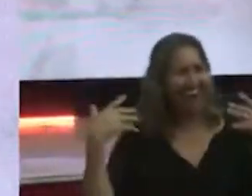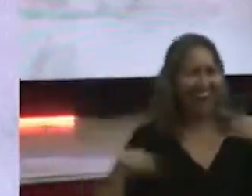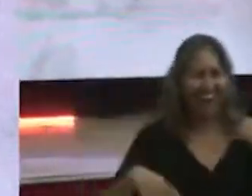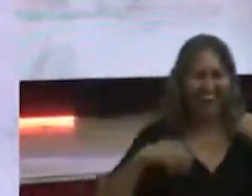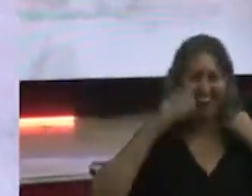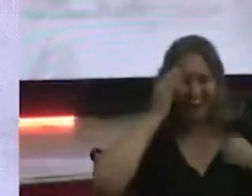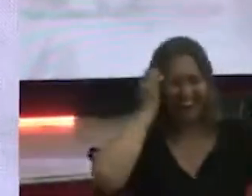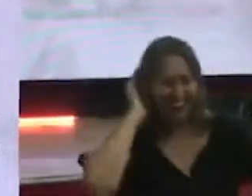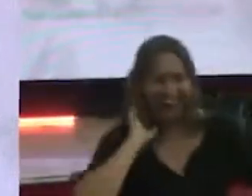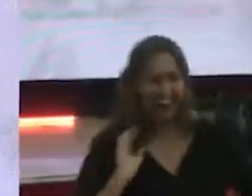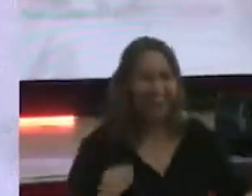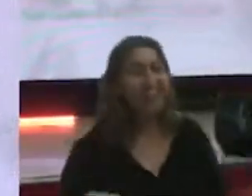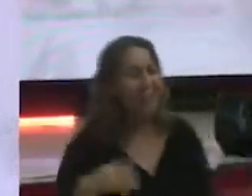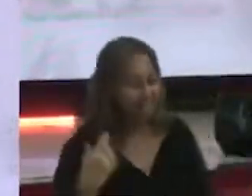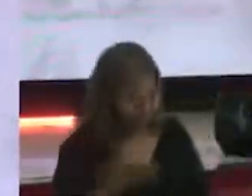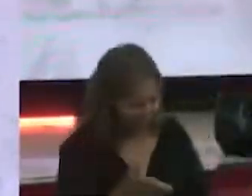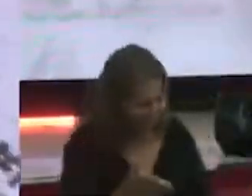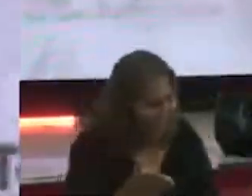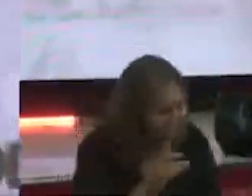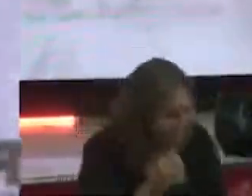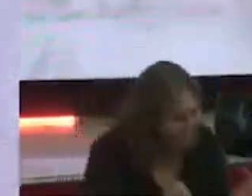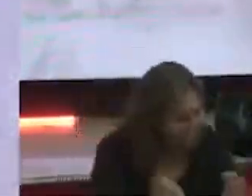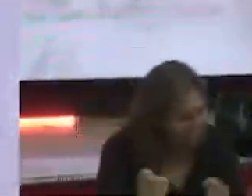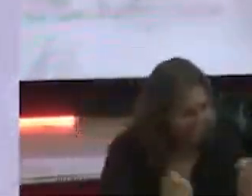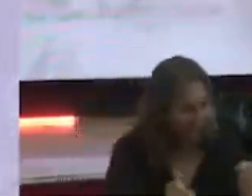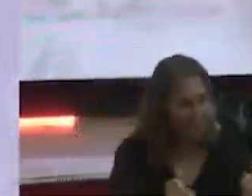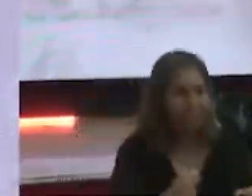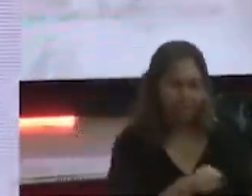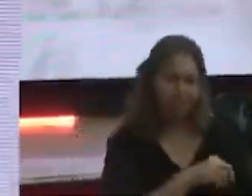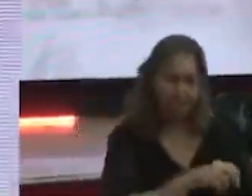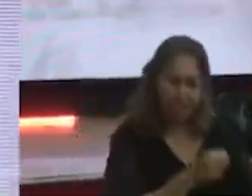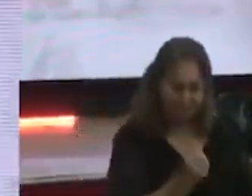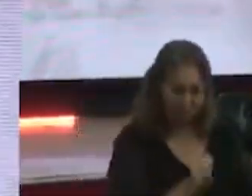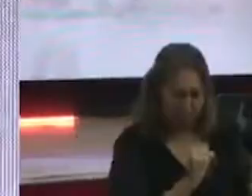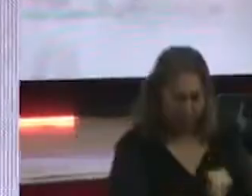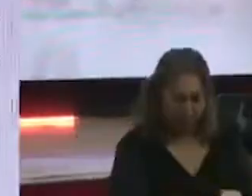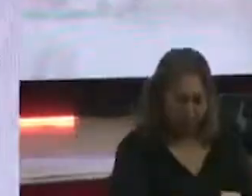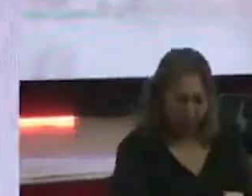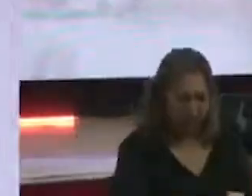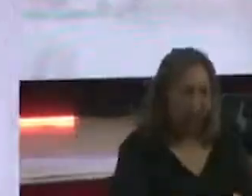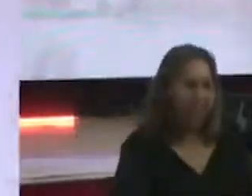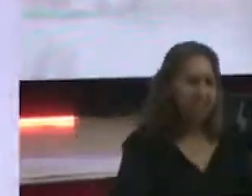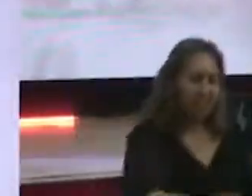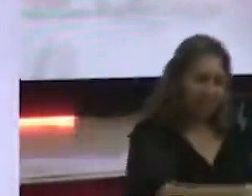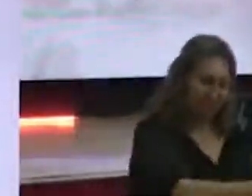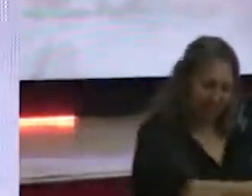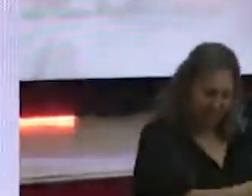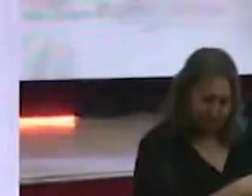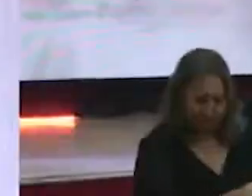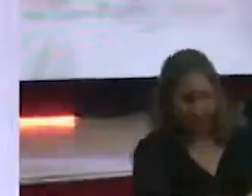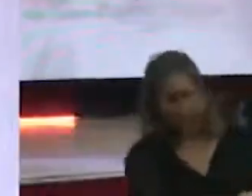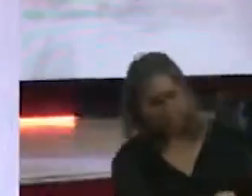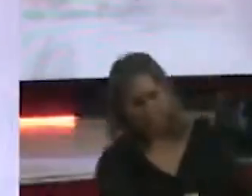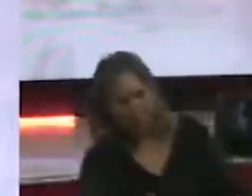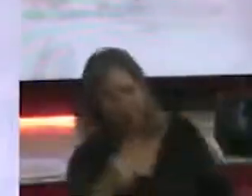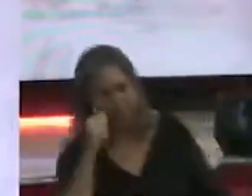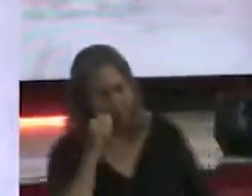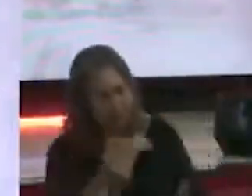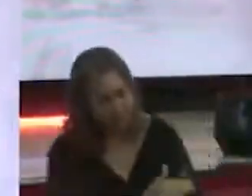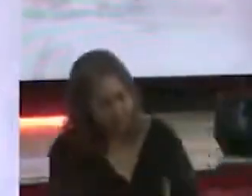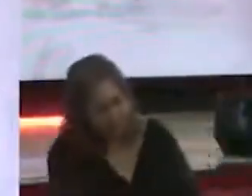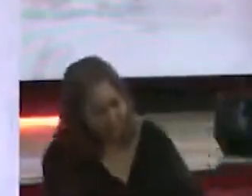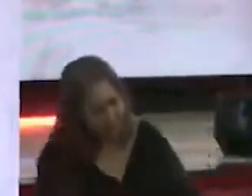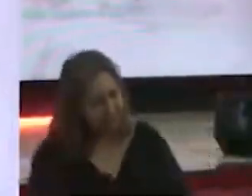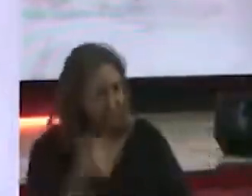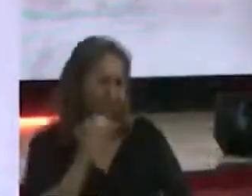não membro da adet tem que cultivar a gentileza irmãs